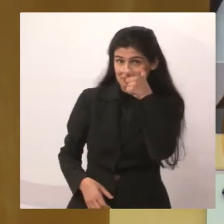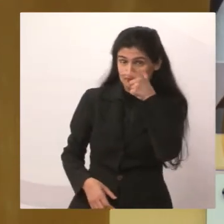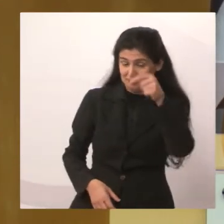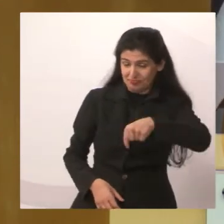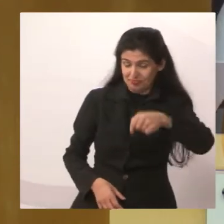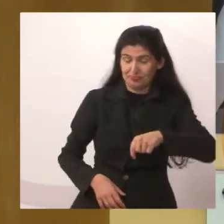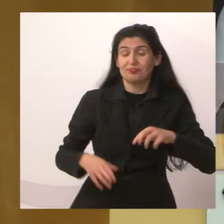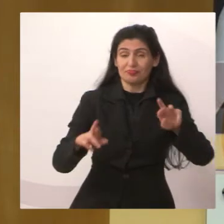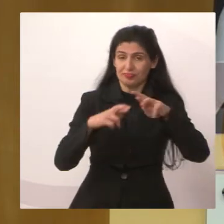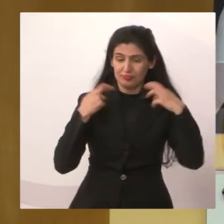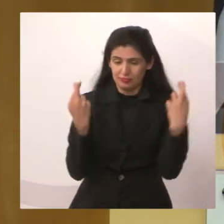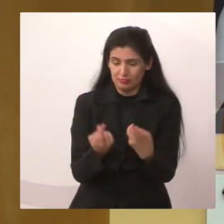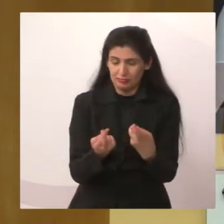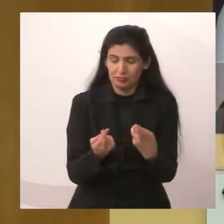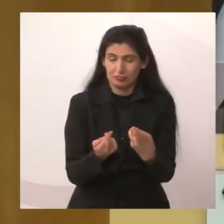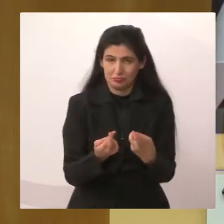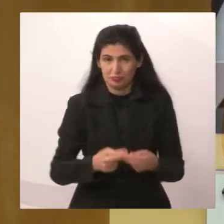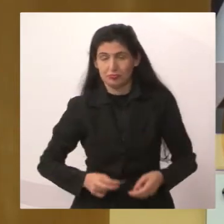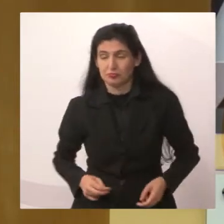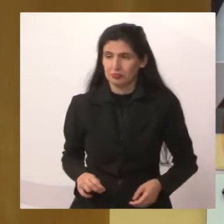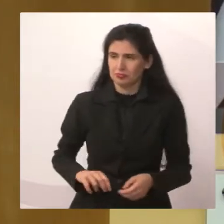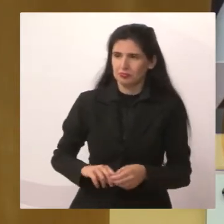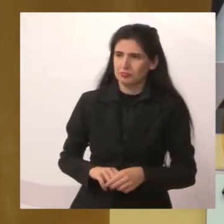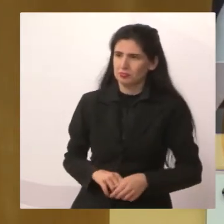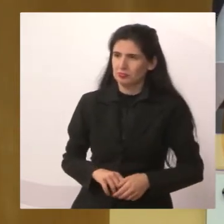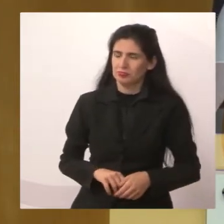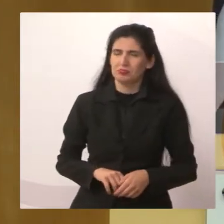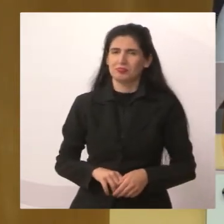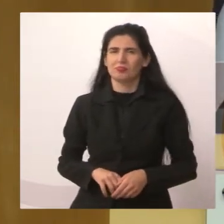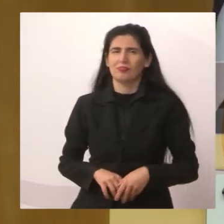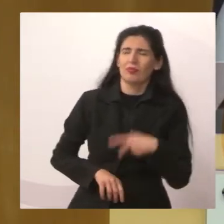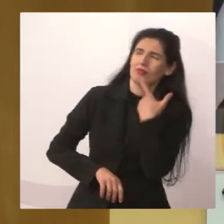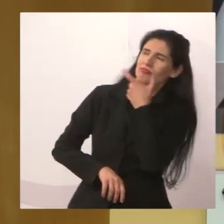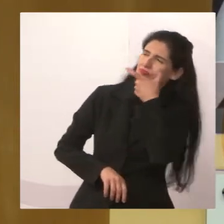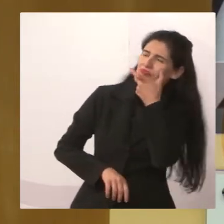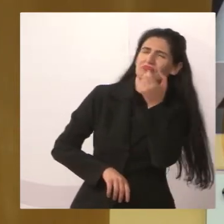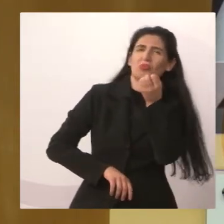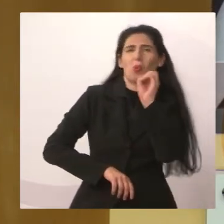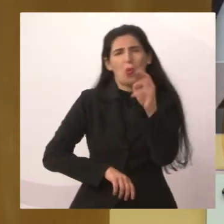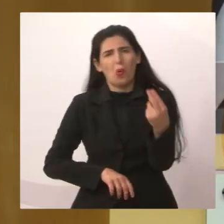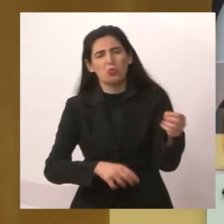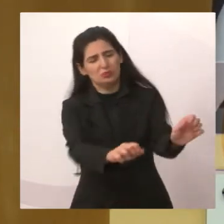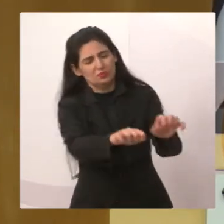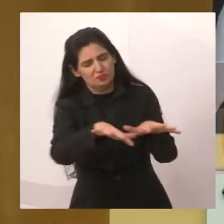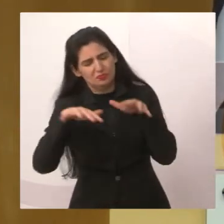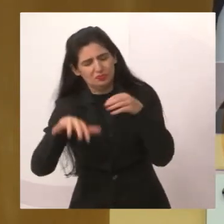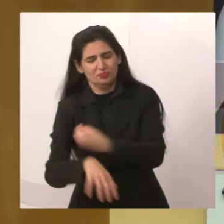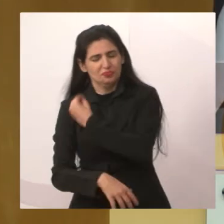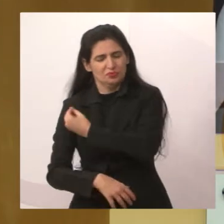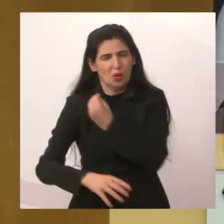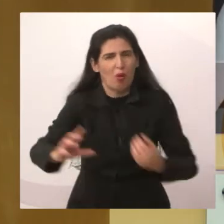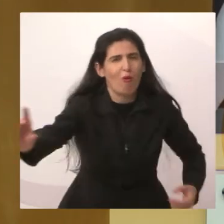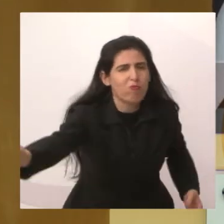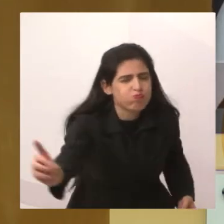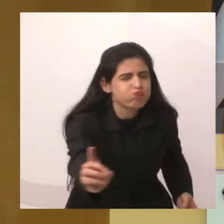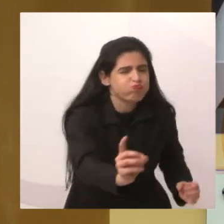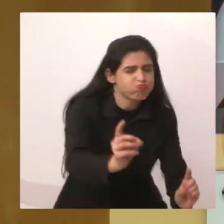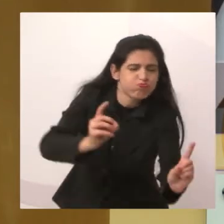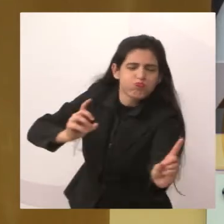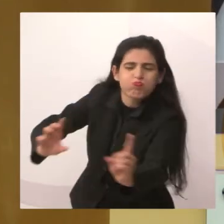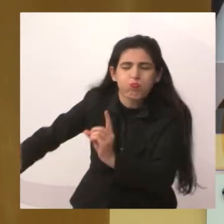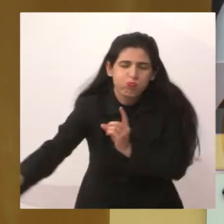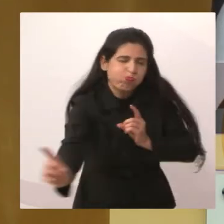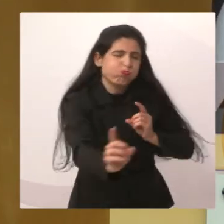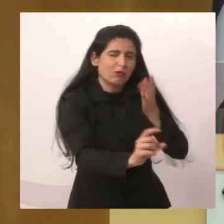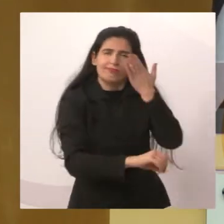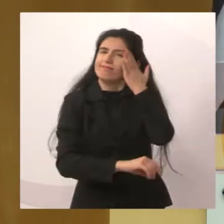de Câmara. Às vezes você está olhando, chegou agora, não está entendendo o que está acontecendo aqui. Bom, o que nós estamos